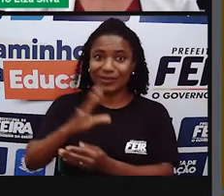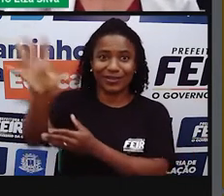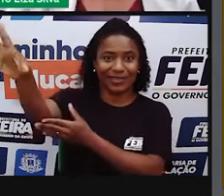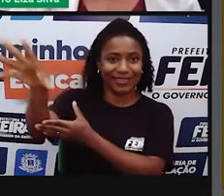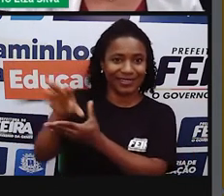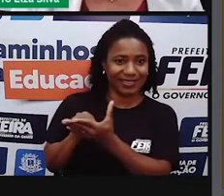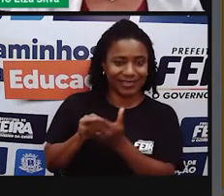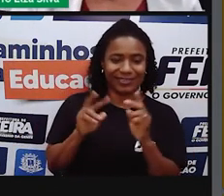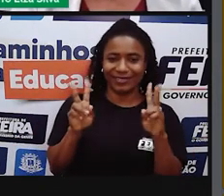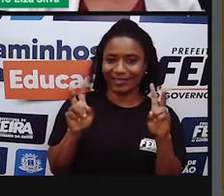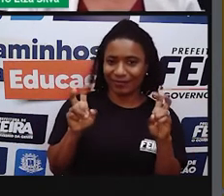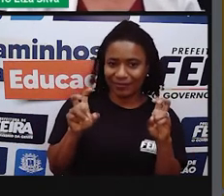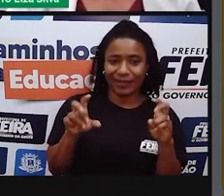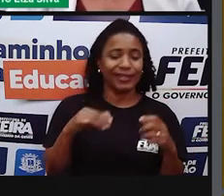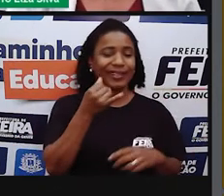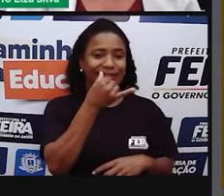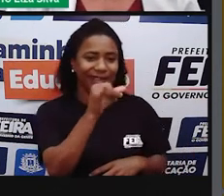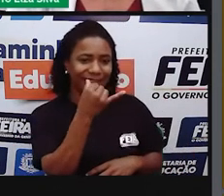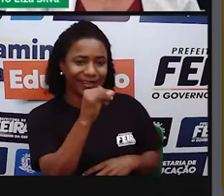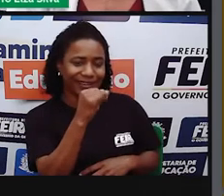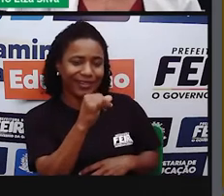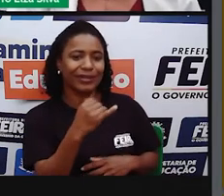italianos, japoneses,